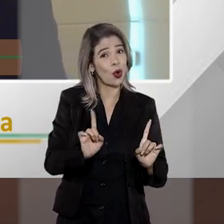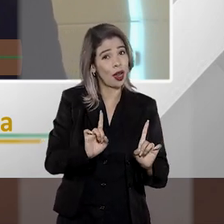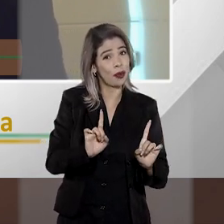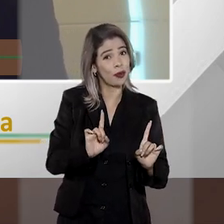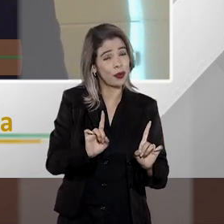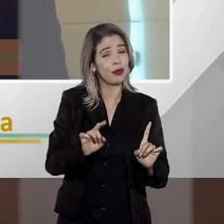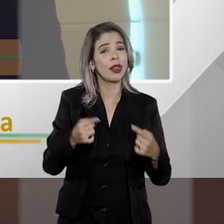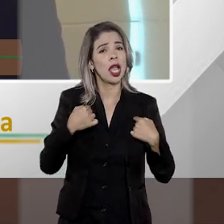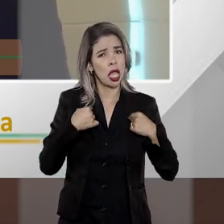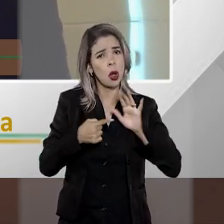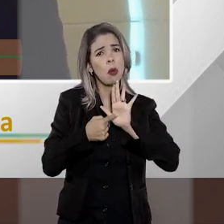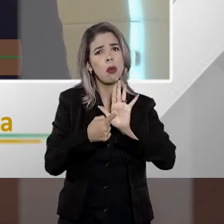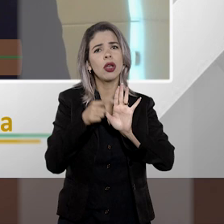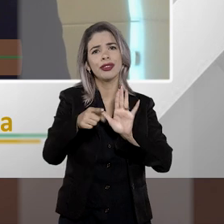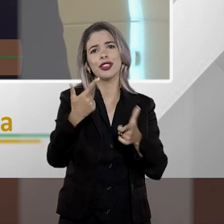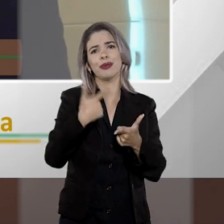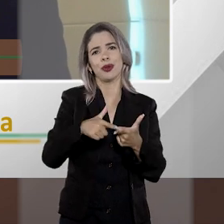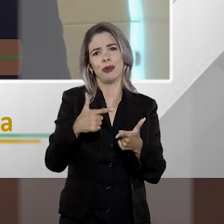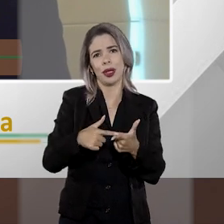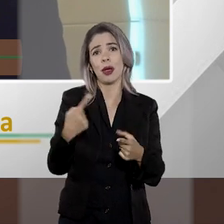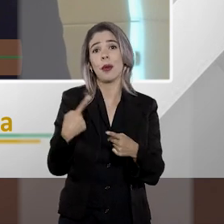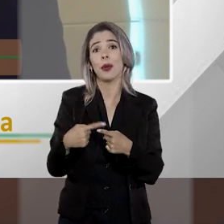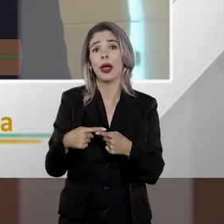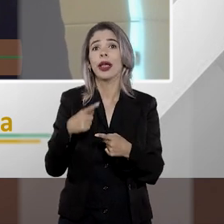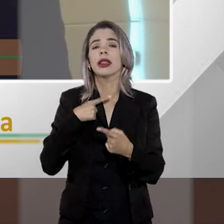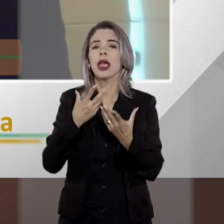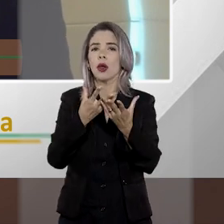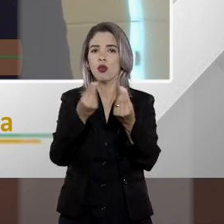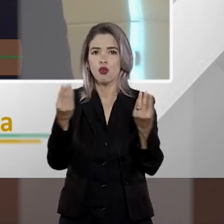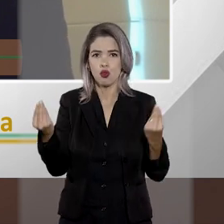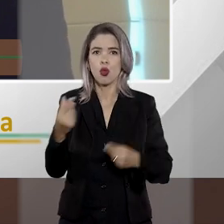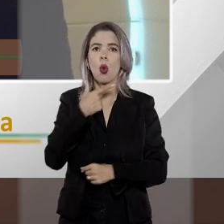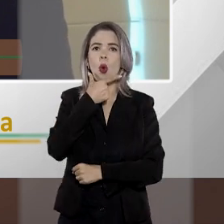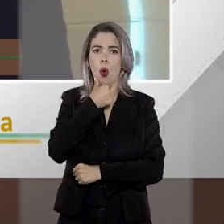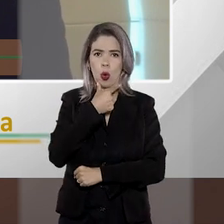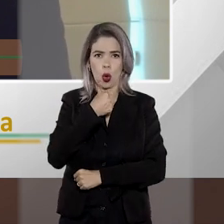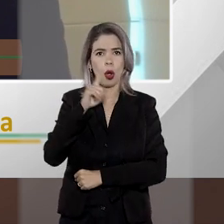Eu problematizo essa questão, porque temos muitos homens que são